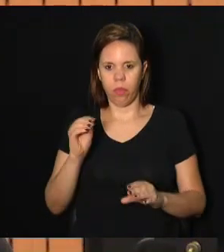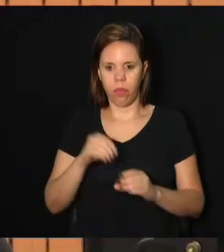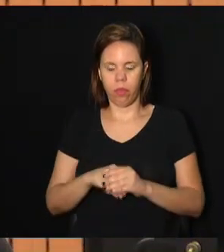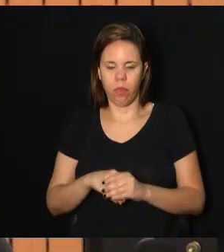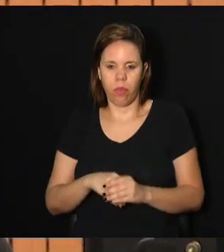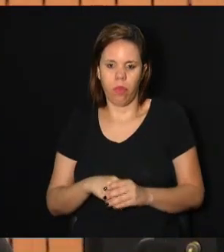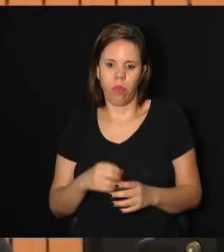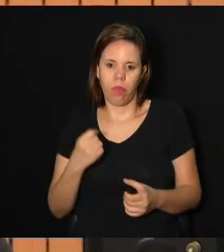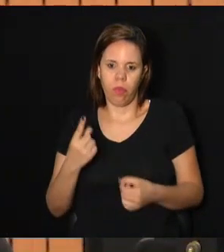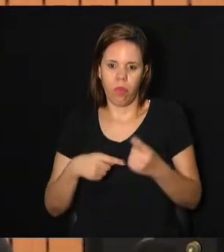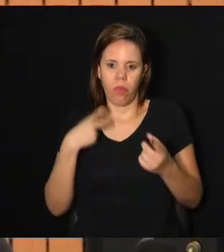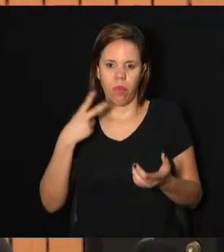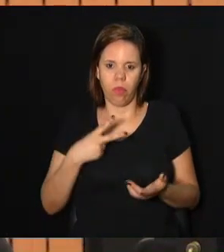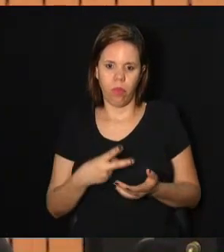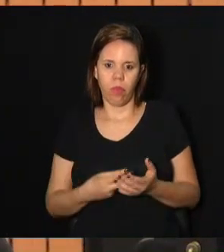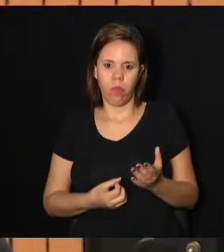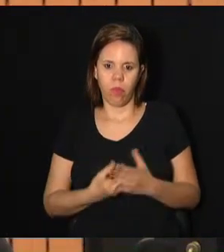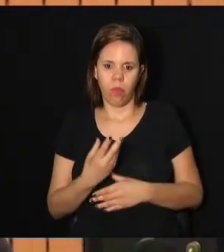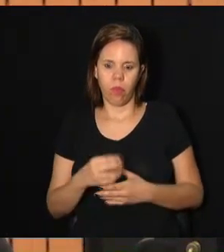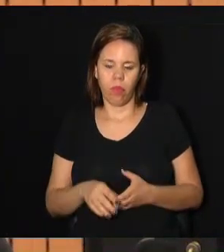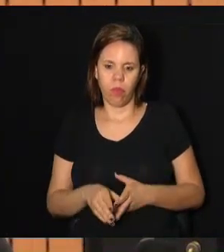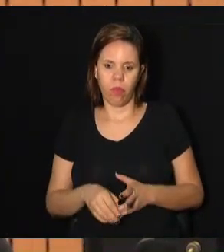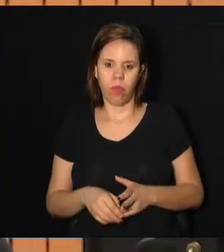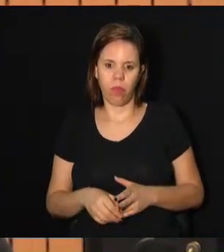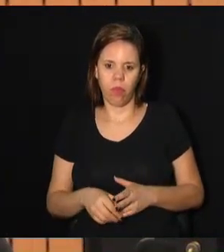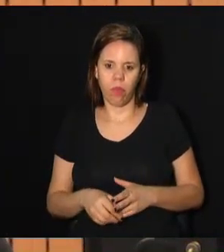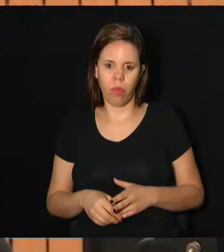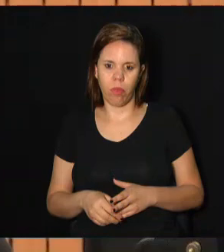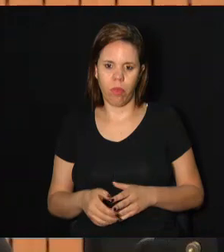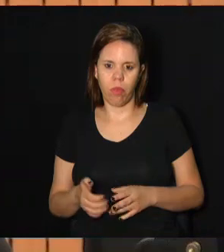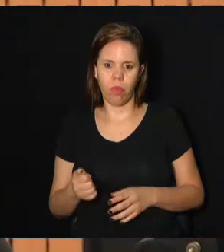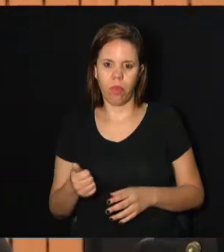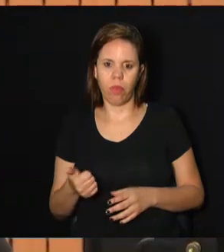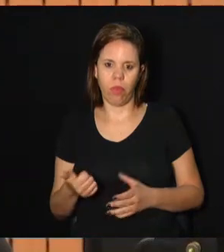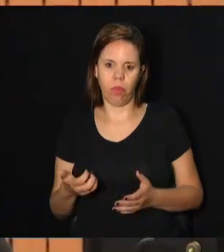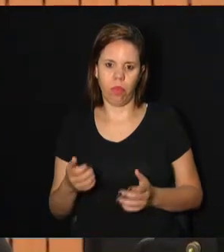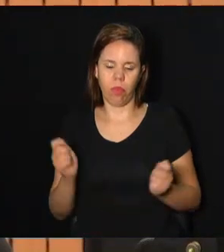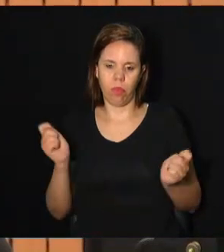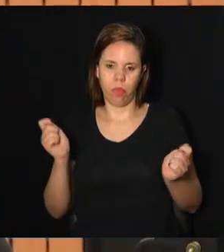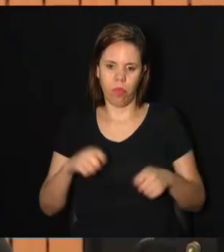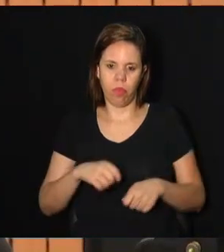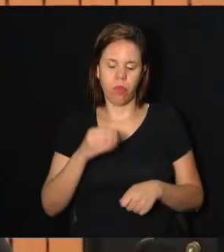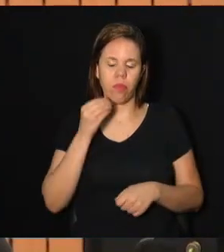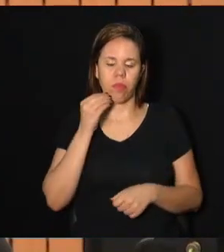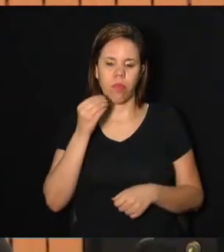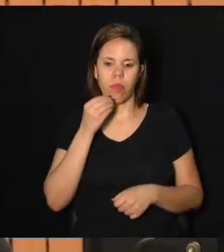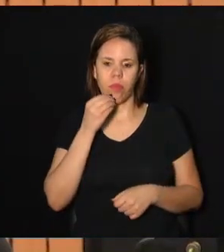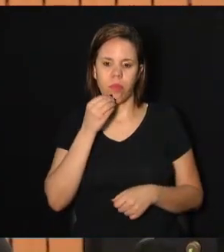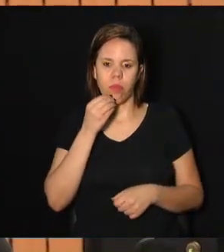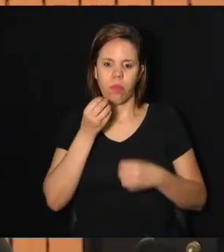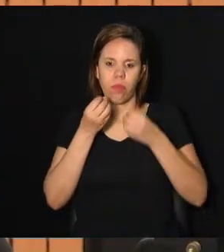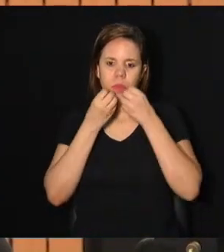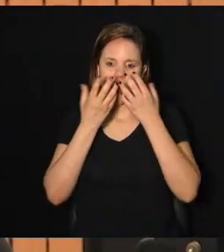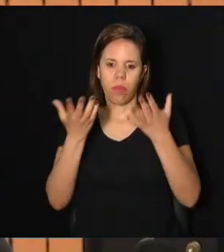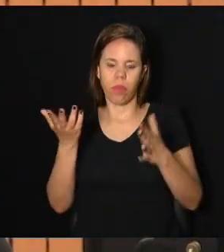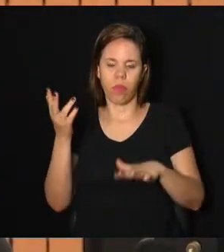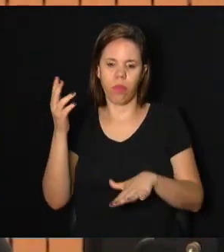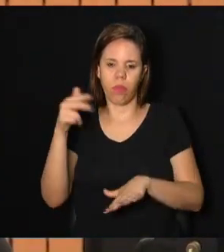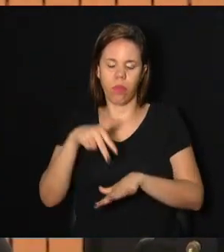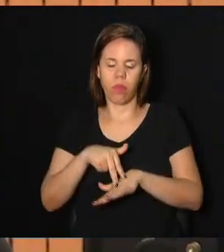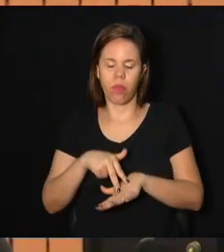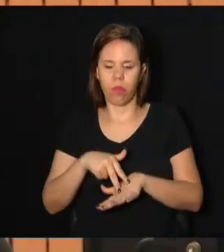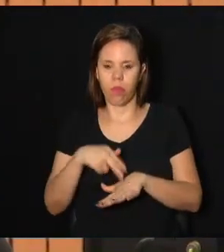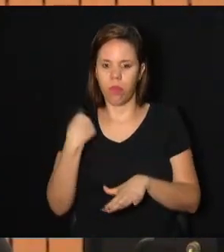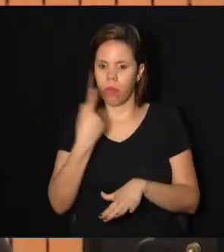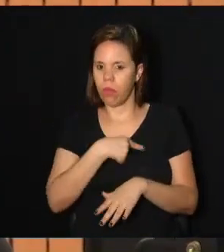tem vereadores que acabam tendo menos possibilidades e menos chance de usar a palavra. Então, a